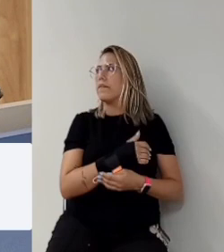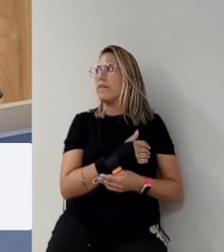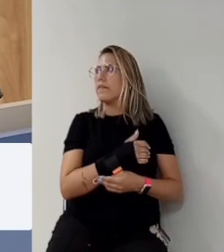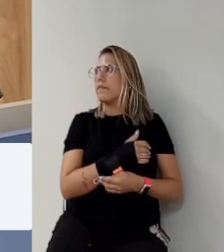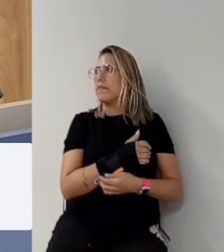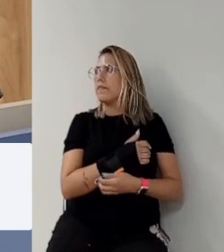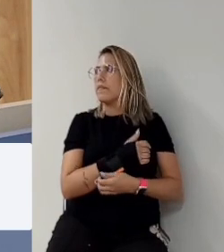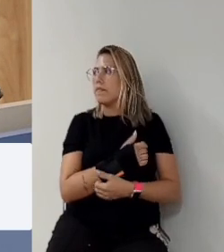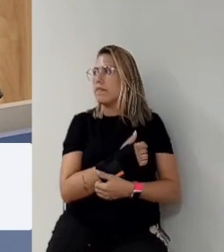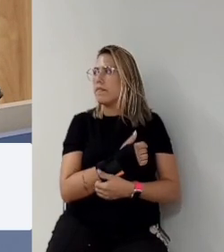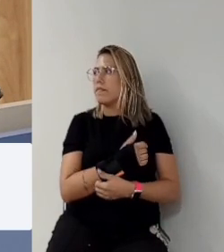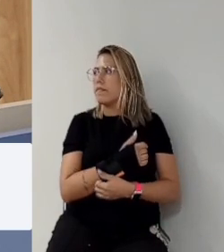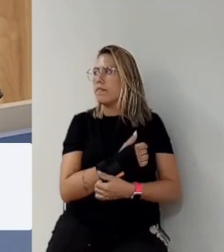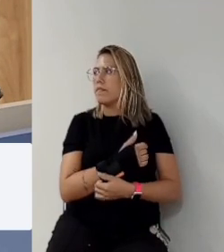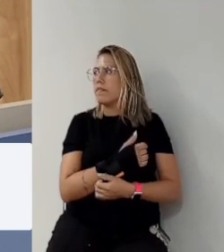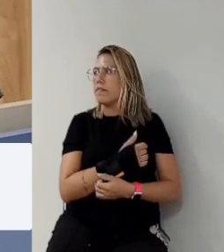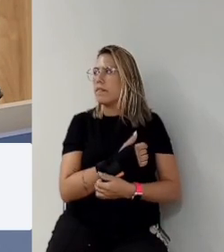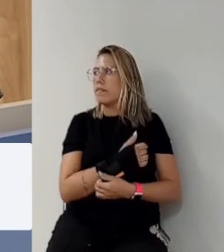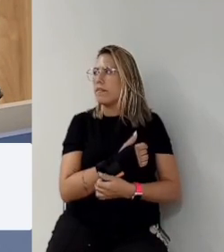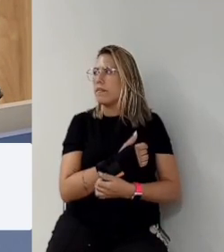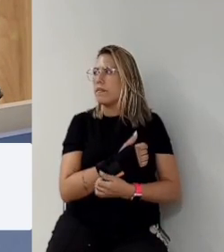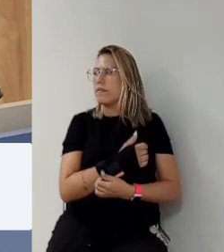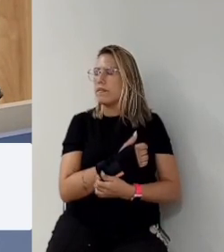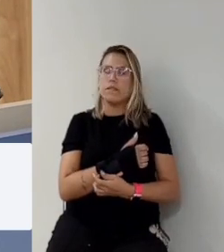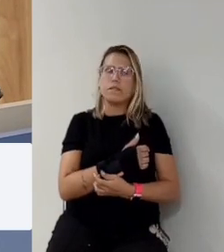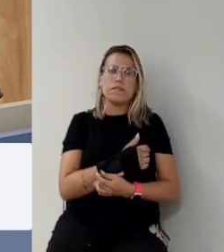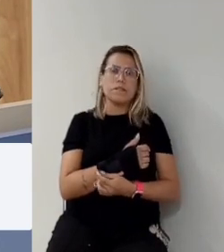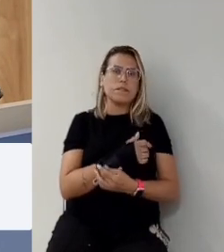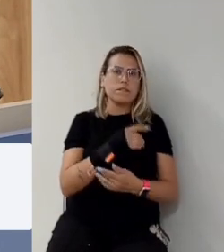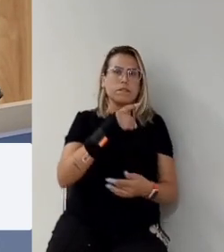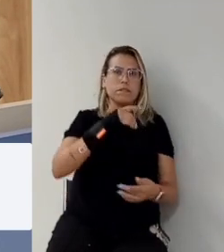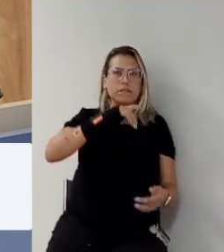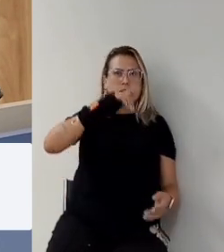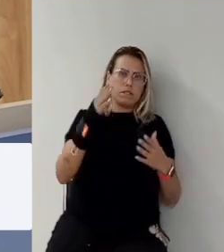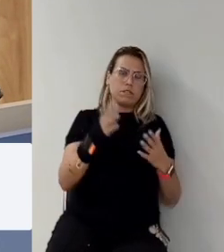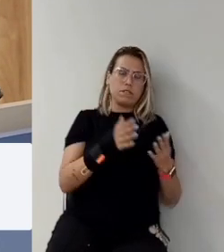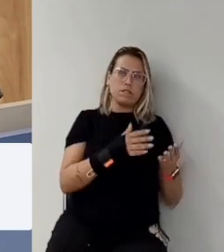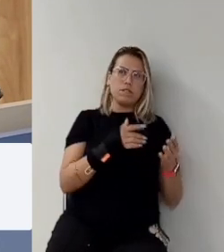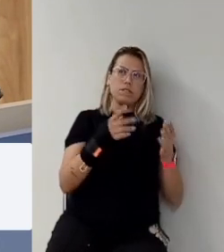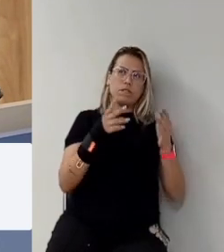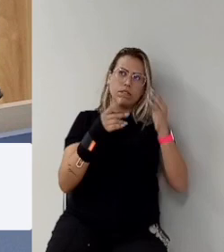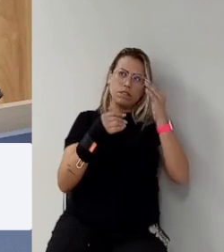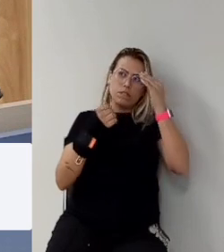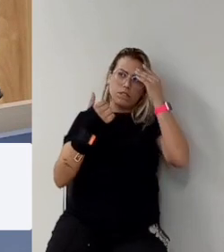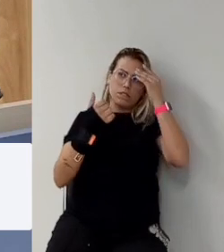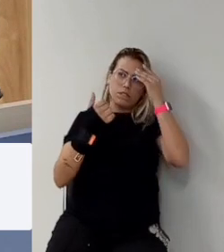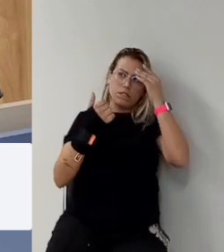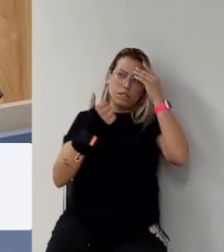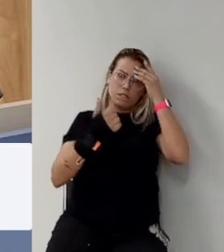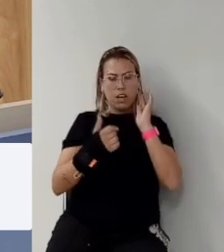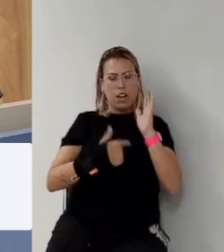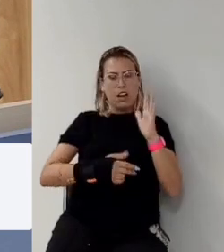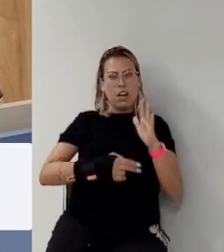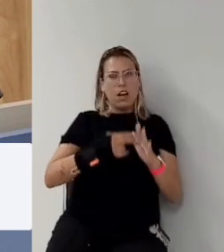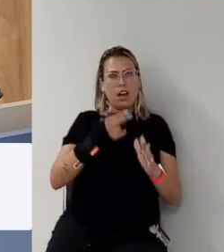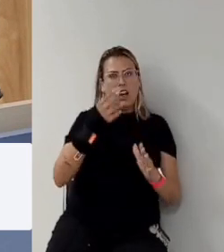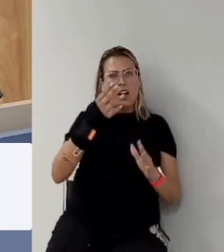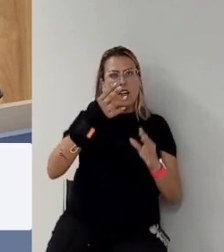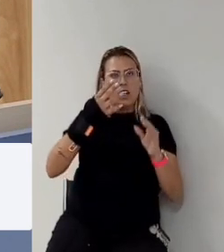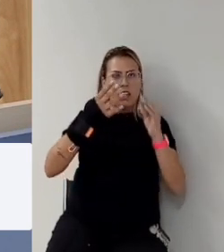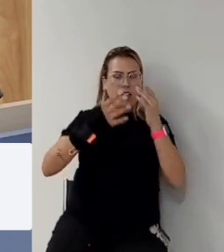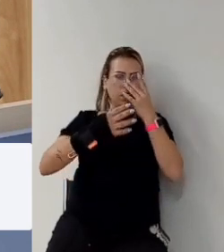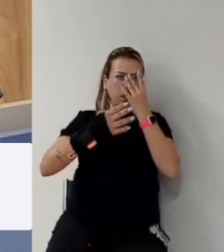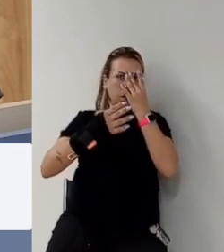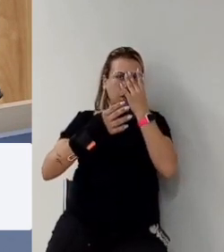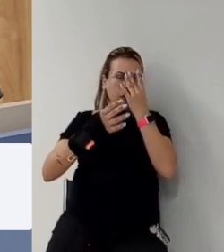ali para o hospital a demanda do hospital dia primeiro cirurgias dia 4ro tivemos